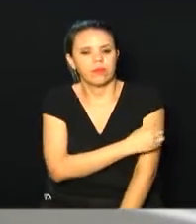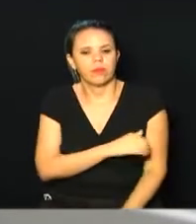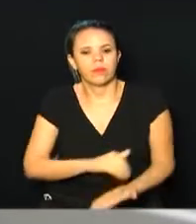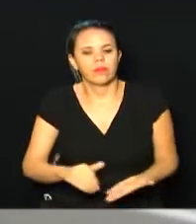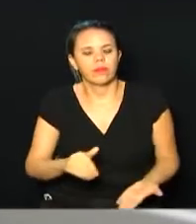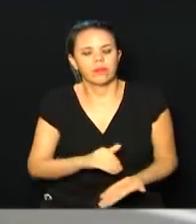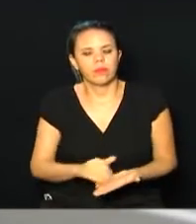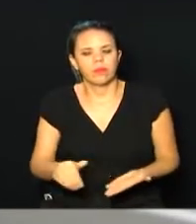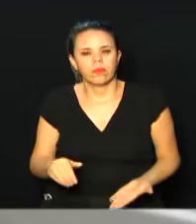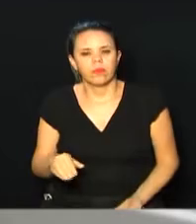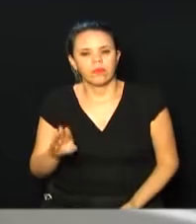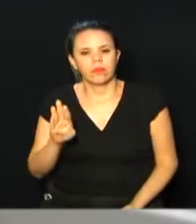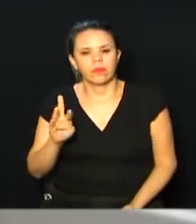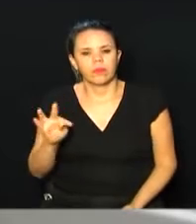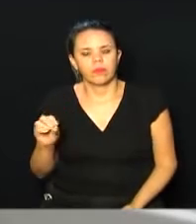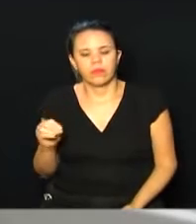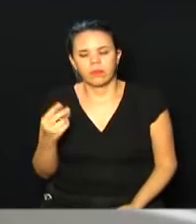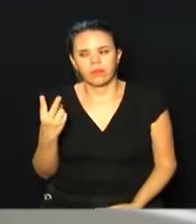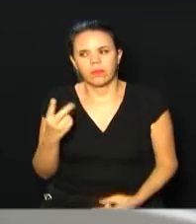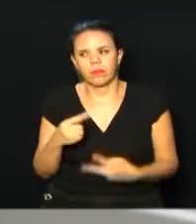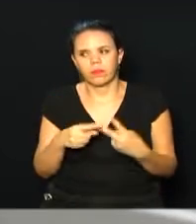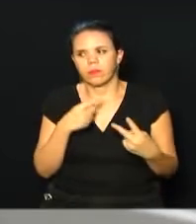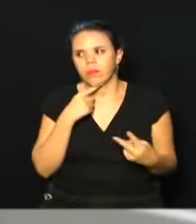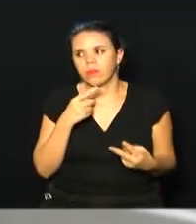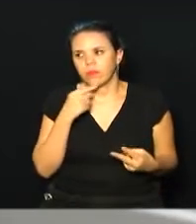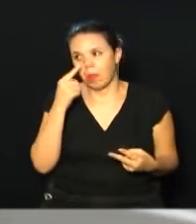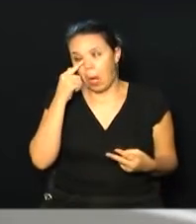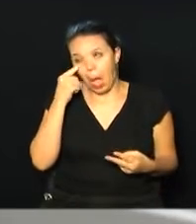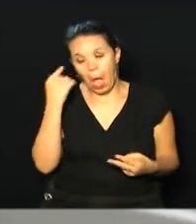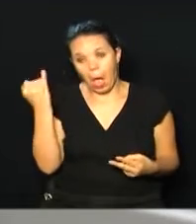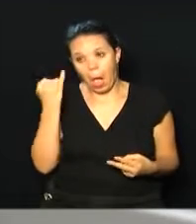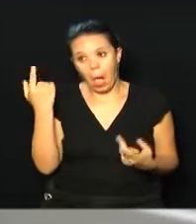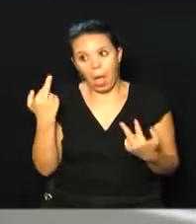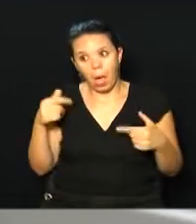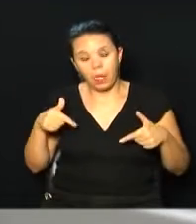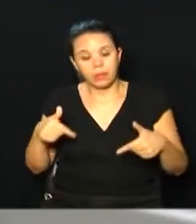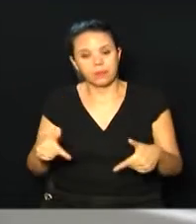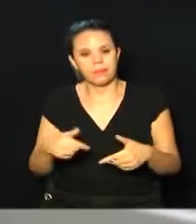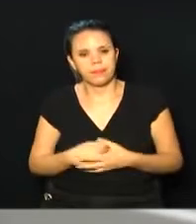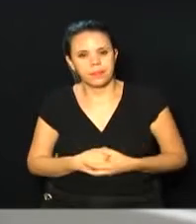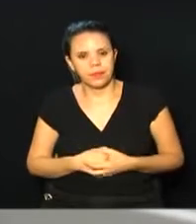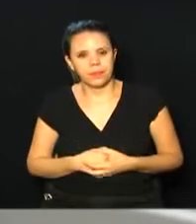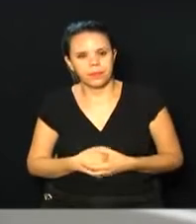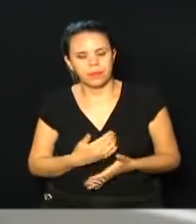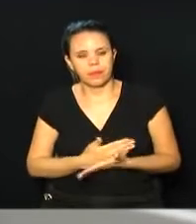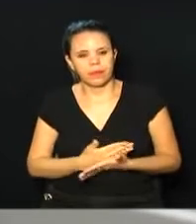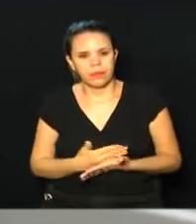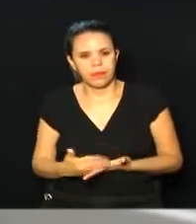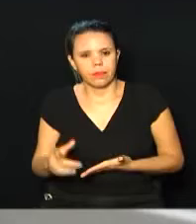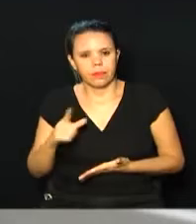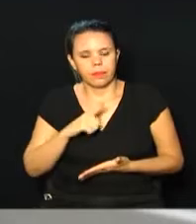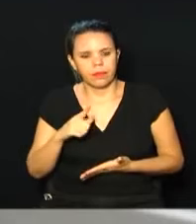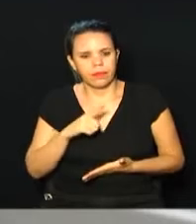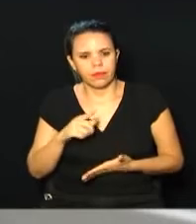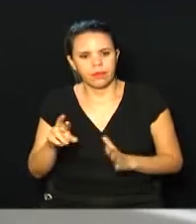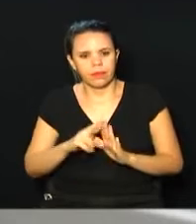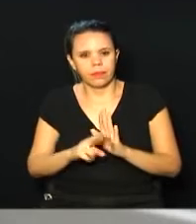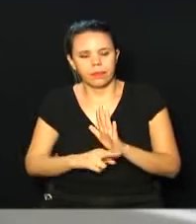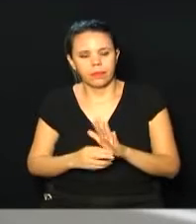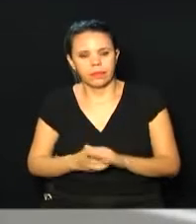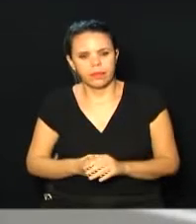Barreiro, duas questões, né? Qual que é a importância de iniciativas como essa que inicialmente tem medidas